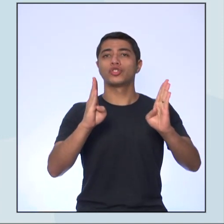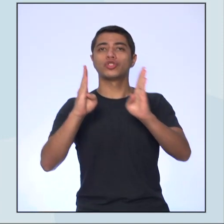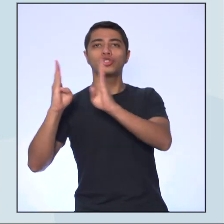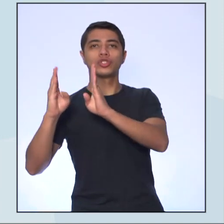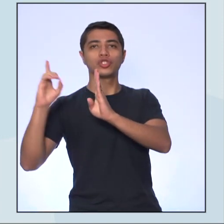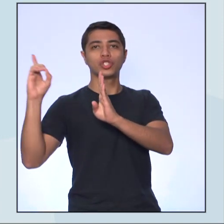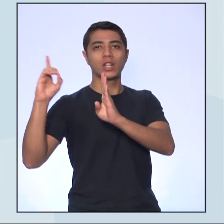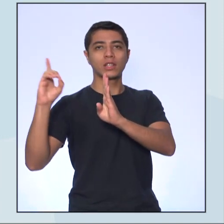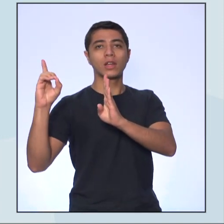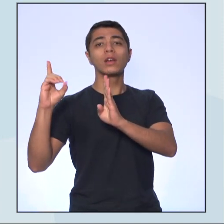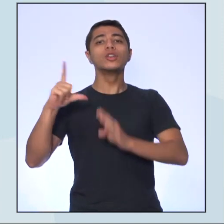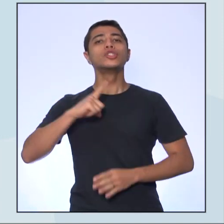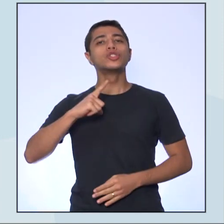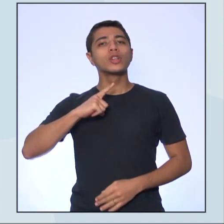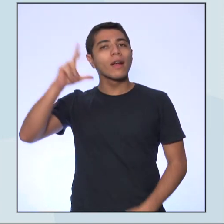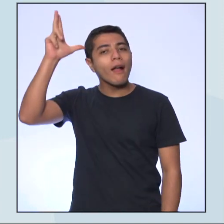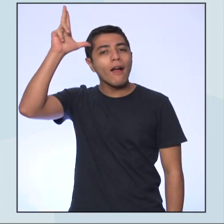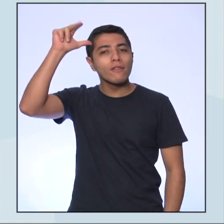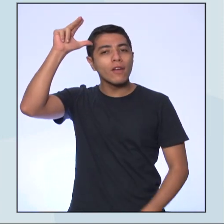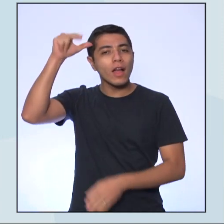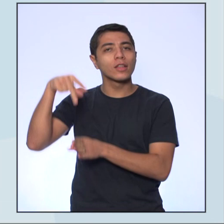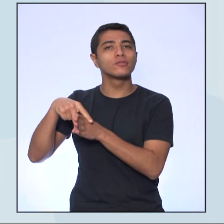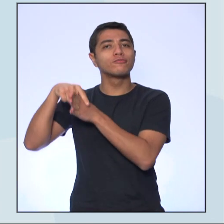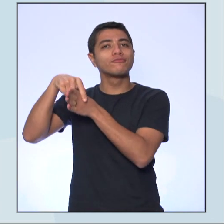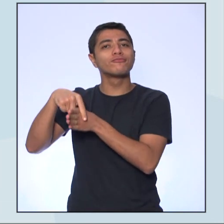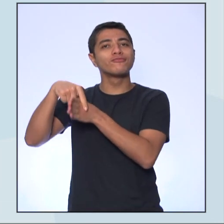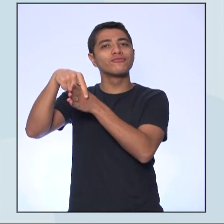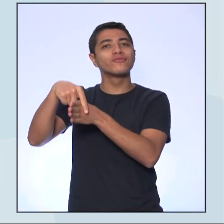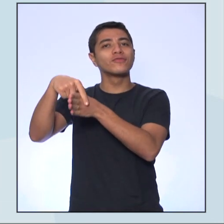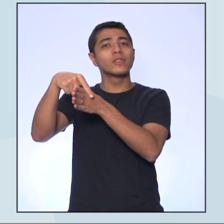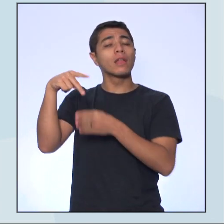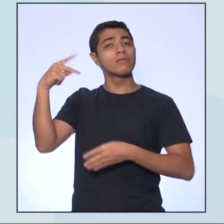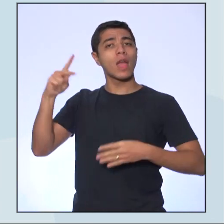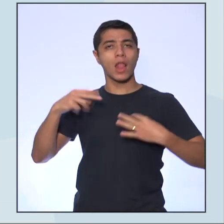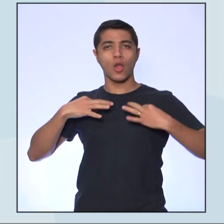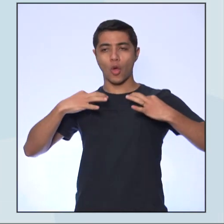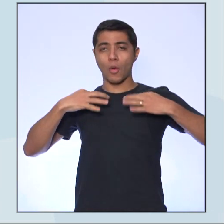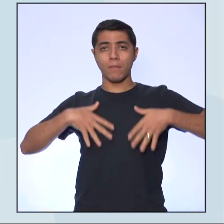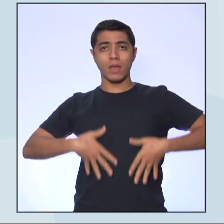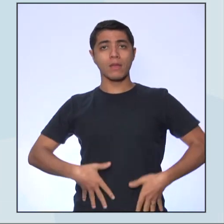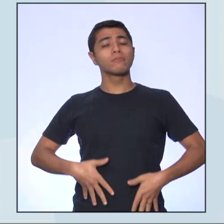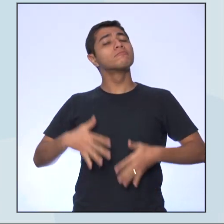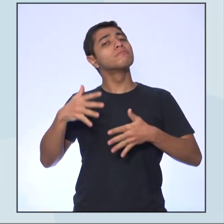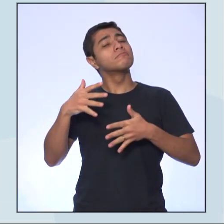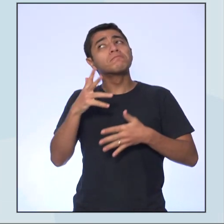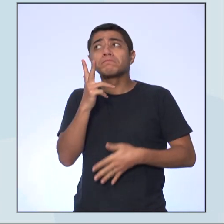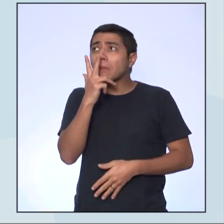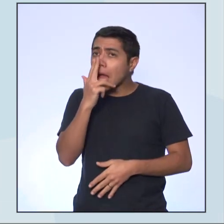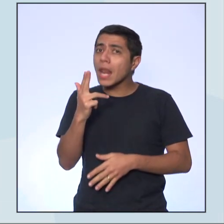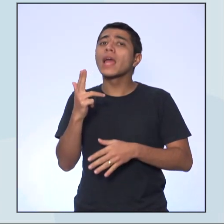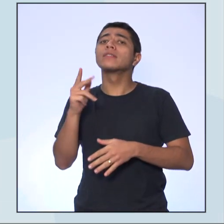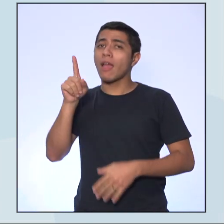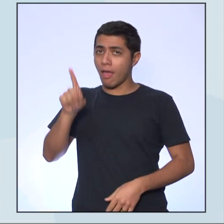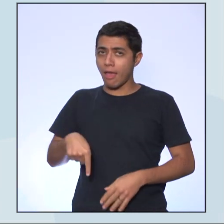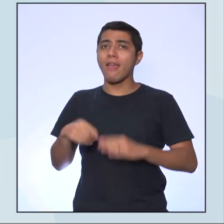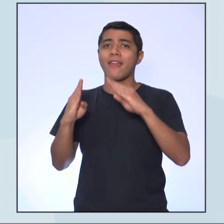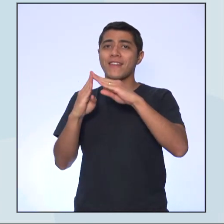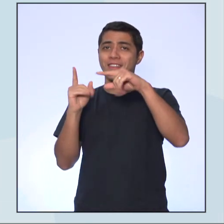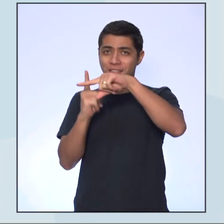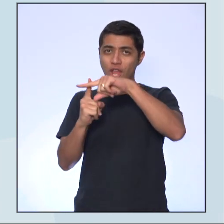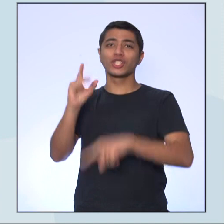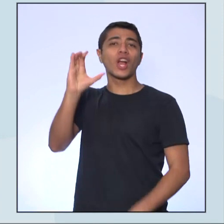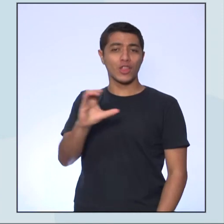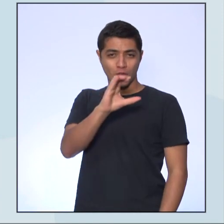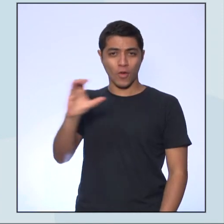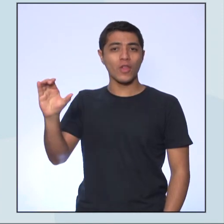montada a cavalo, né? Pelas vestes parecem, né, pessoas da Igreja Católica, até porque uma das pessoas que estão montadas